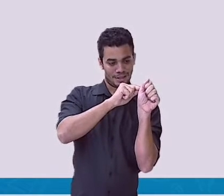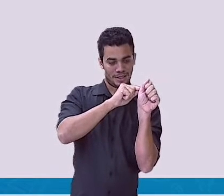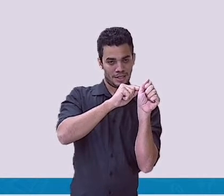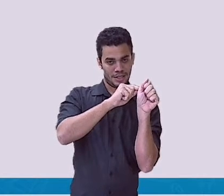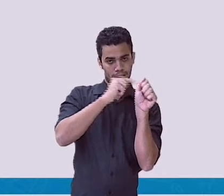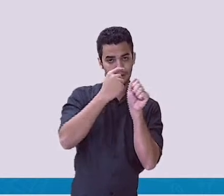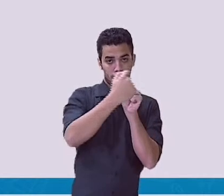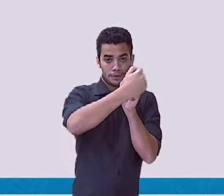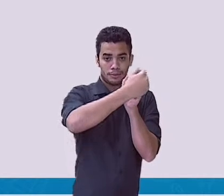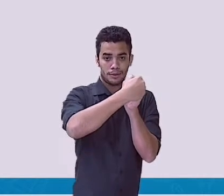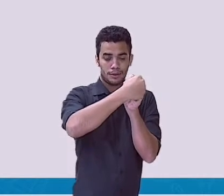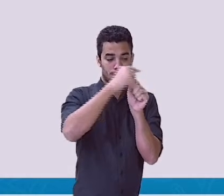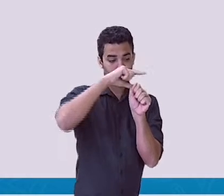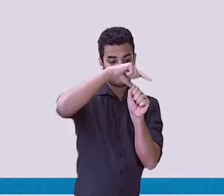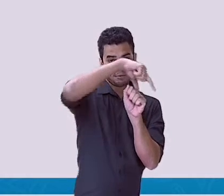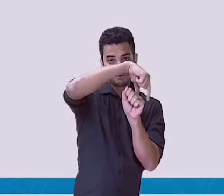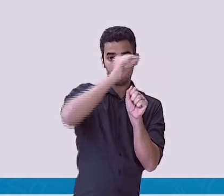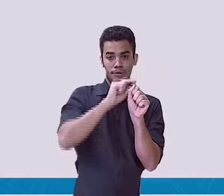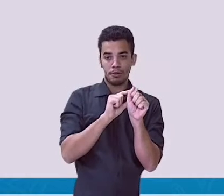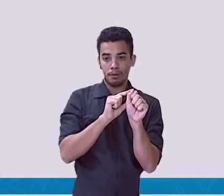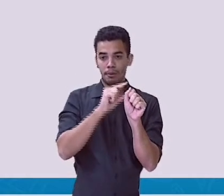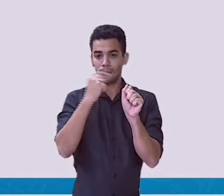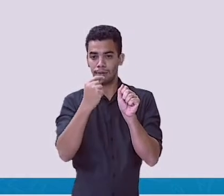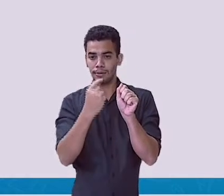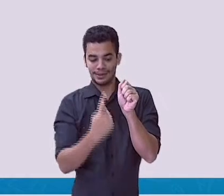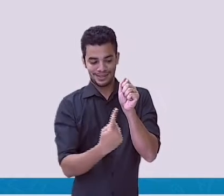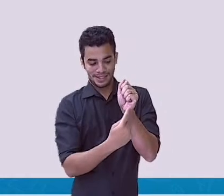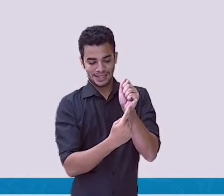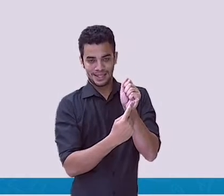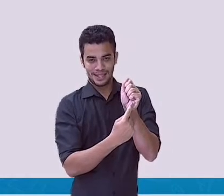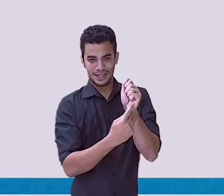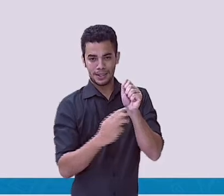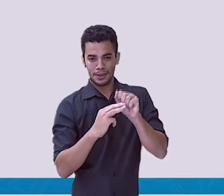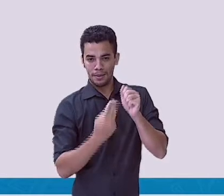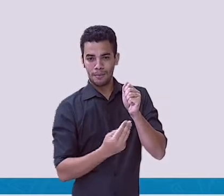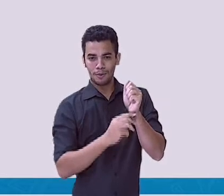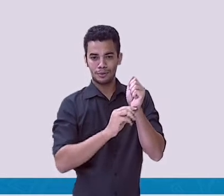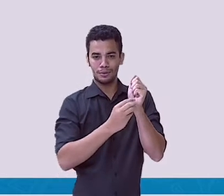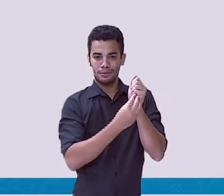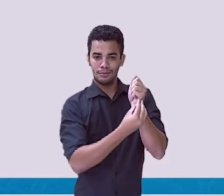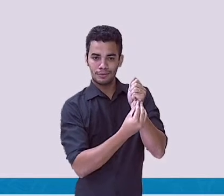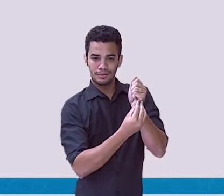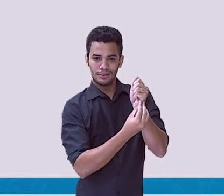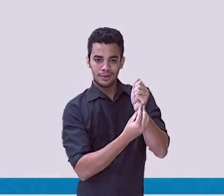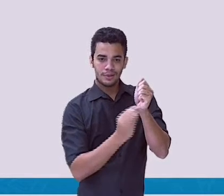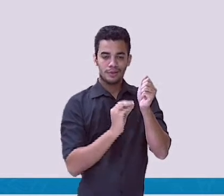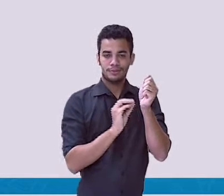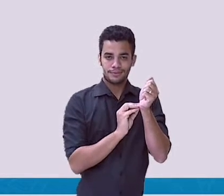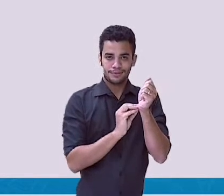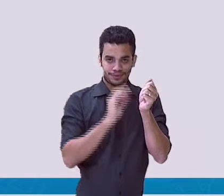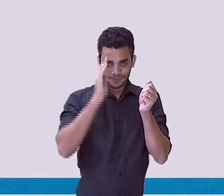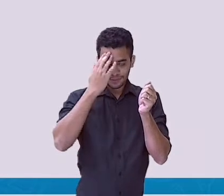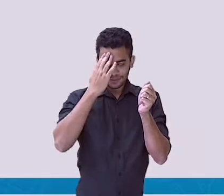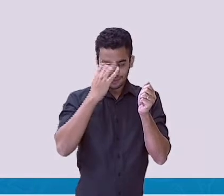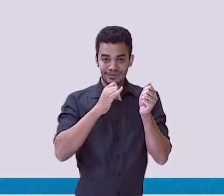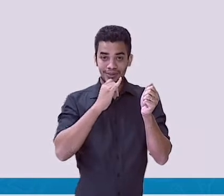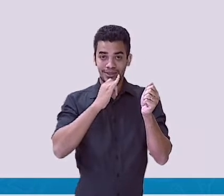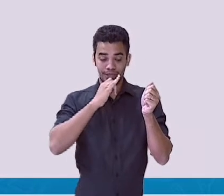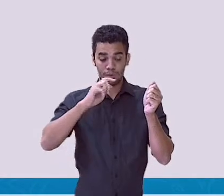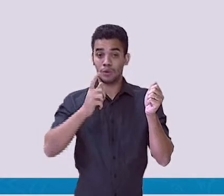sangue. Então, chega por um, passa para o outro, é expulso pelo outro e sai pelo outro. Então, a gente consegue